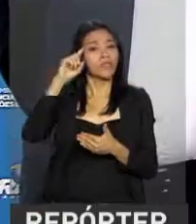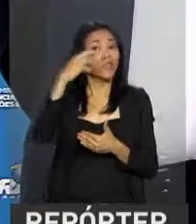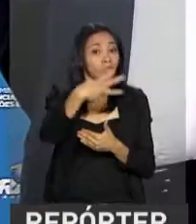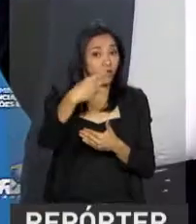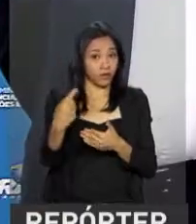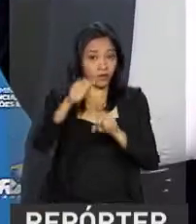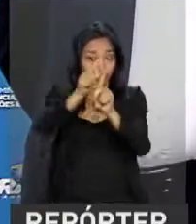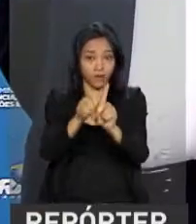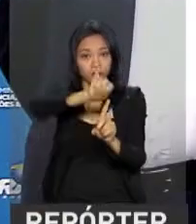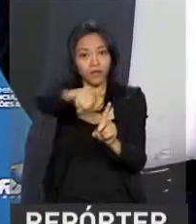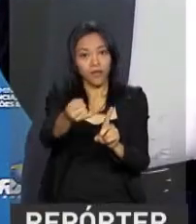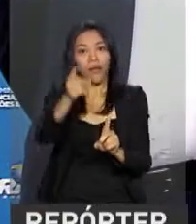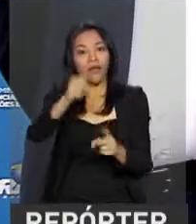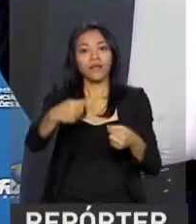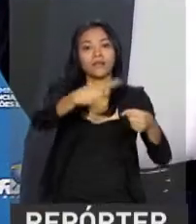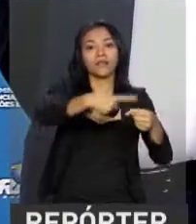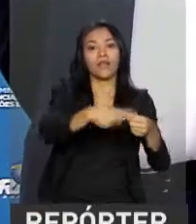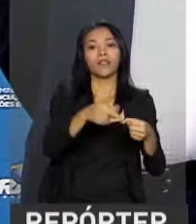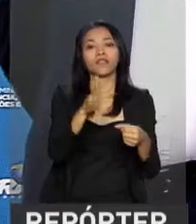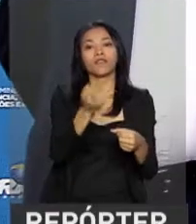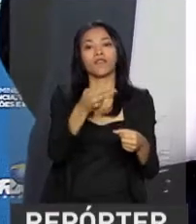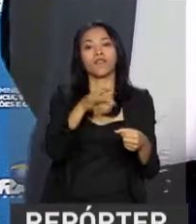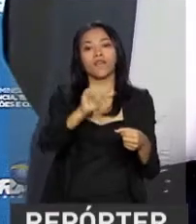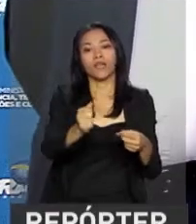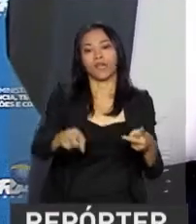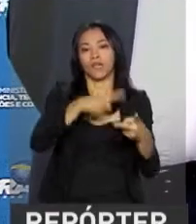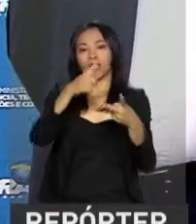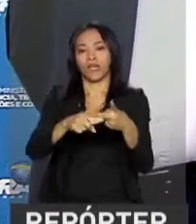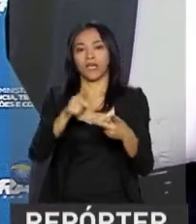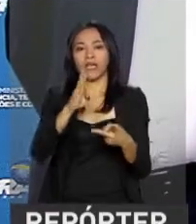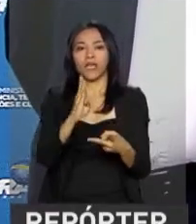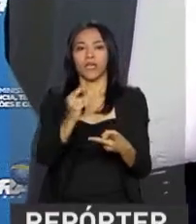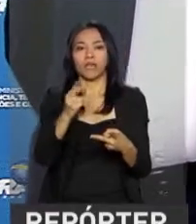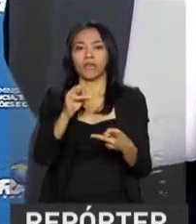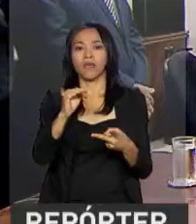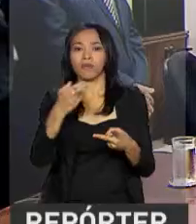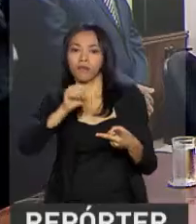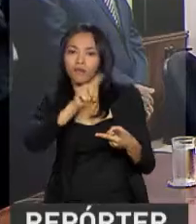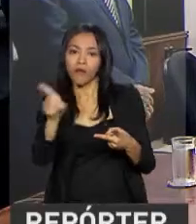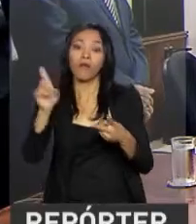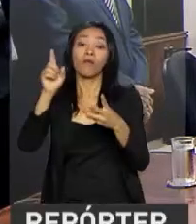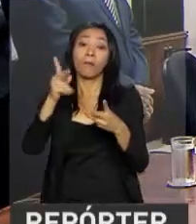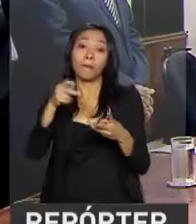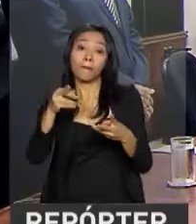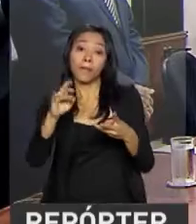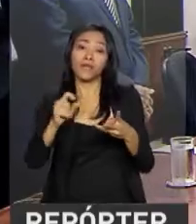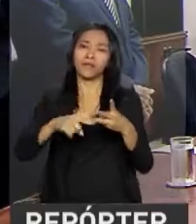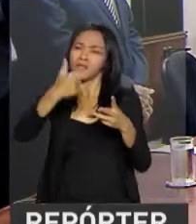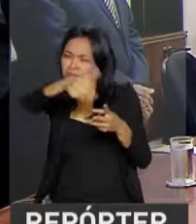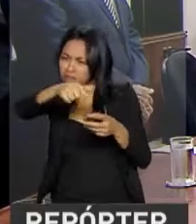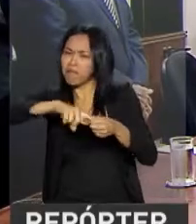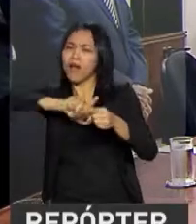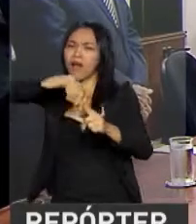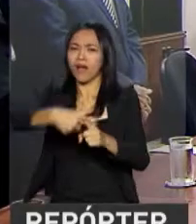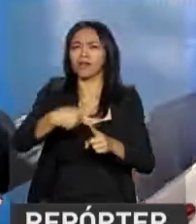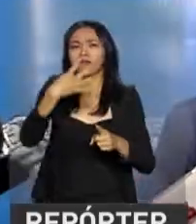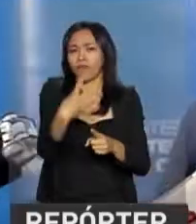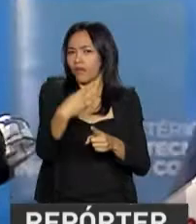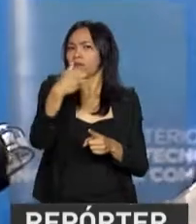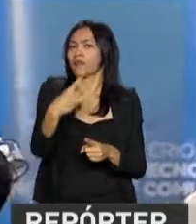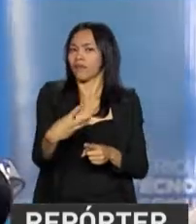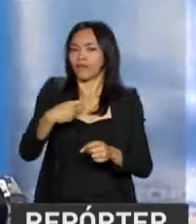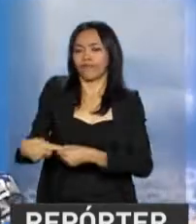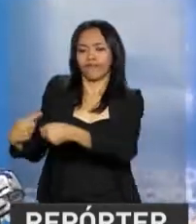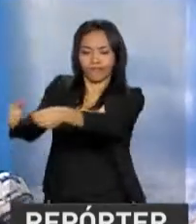em cunha cidade de franca ribeirão preto e mais 43 municípios nos arredores dessas cidades o